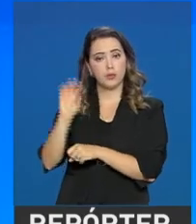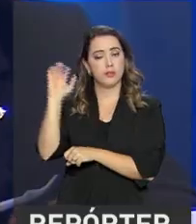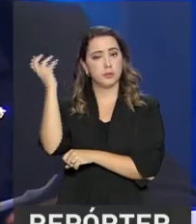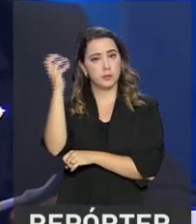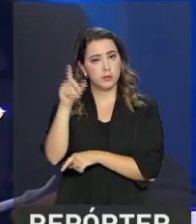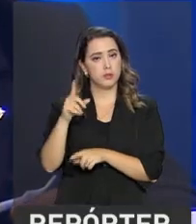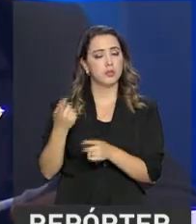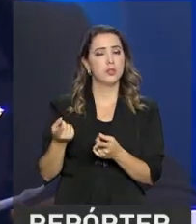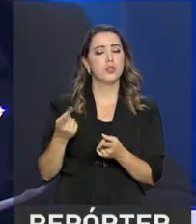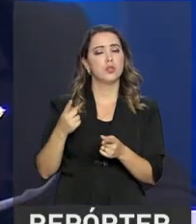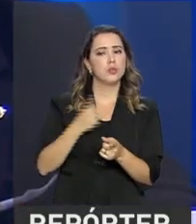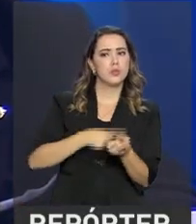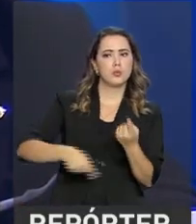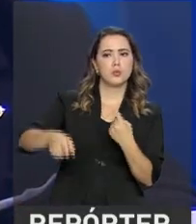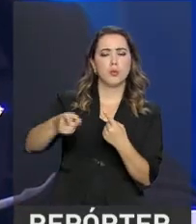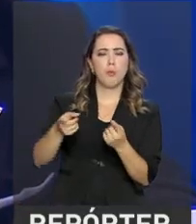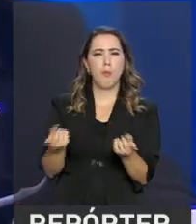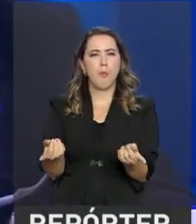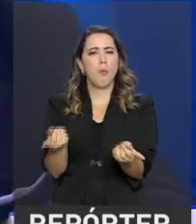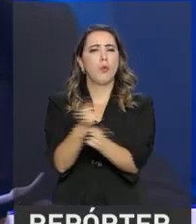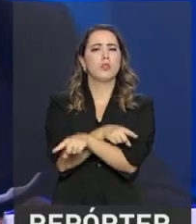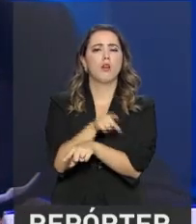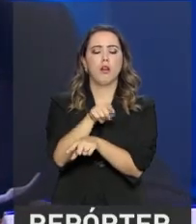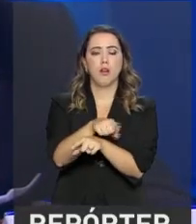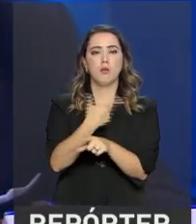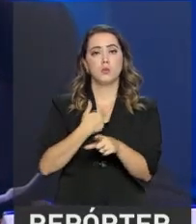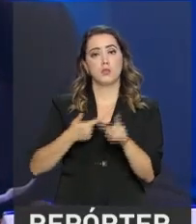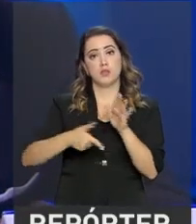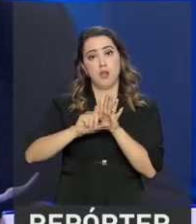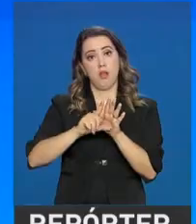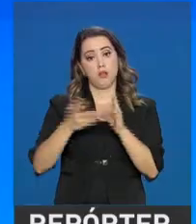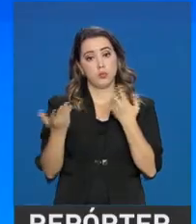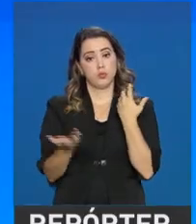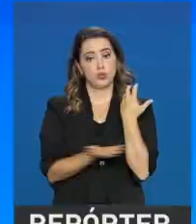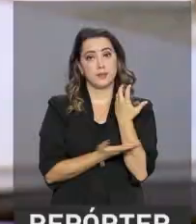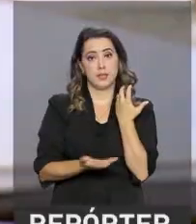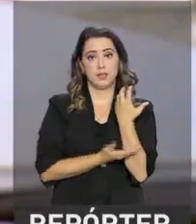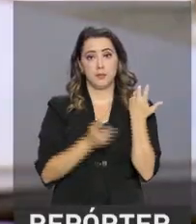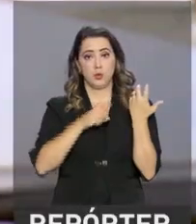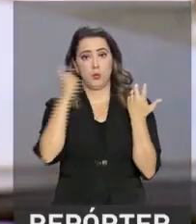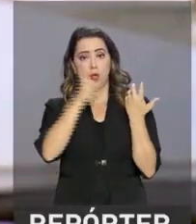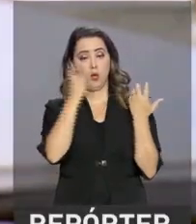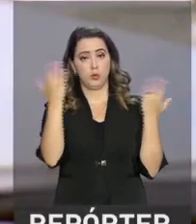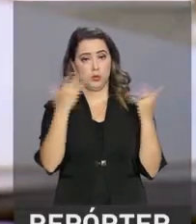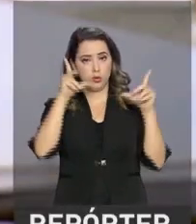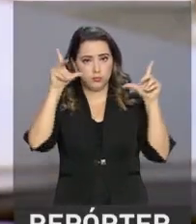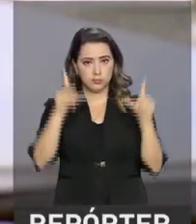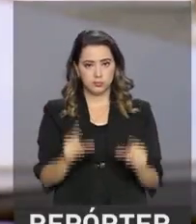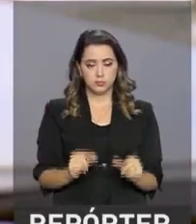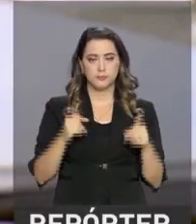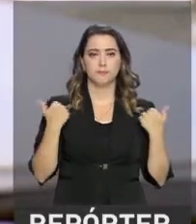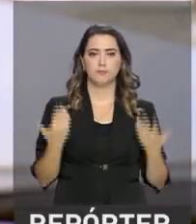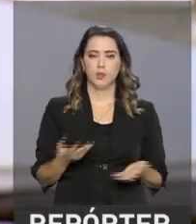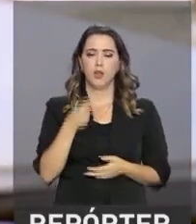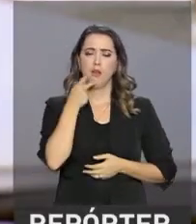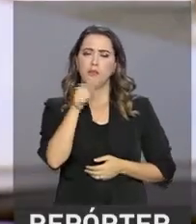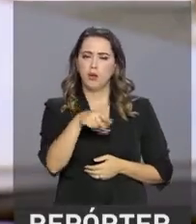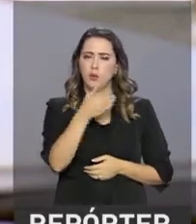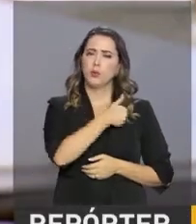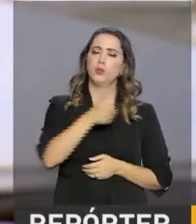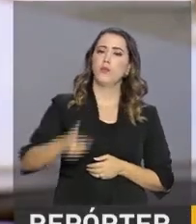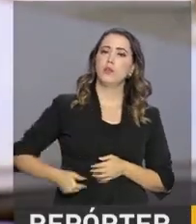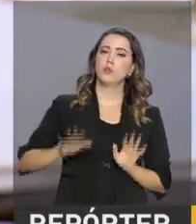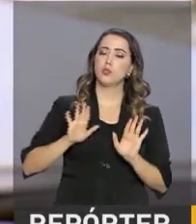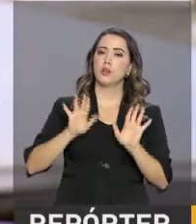revertemos a curva de desmatamento na amazônia michel temer disse que o governo está finalizando um projeto